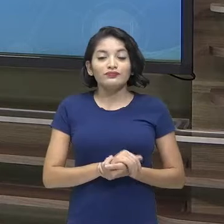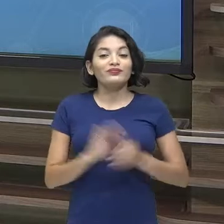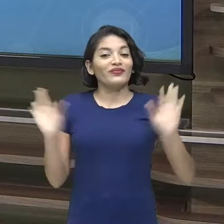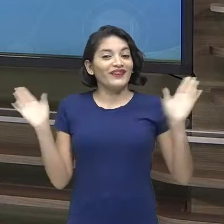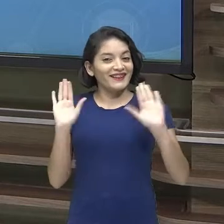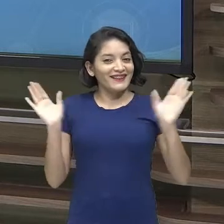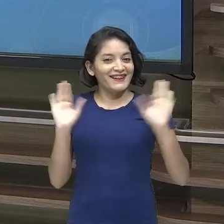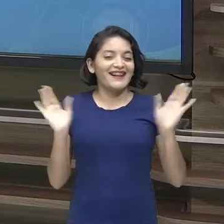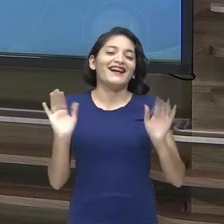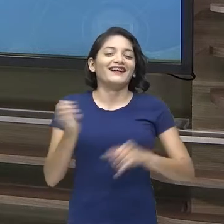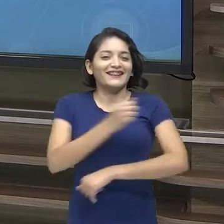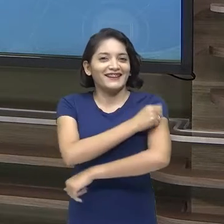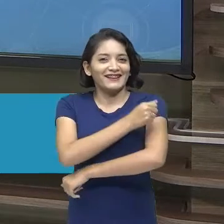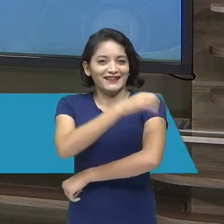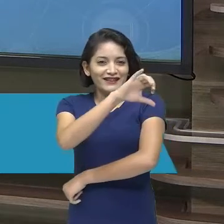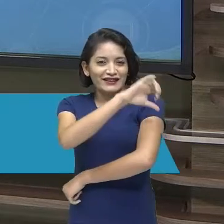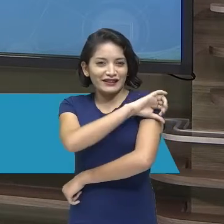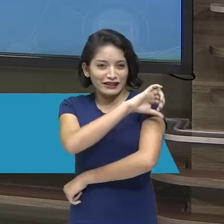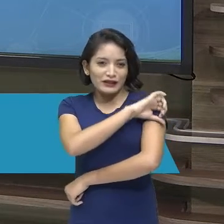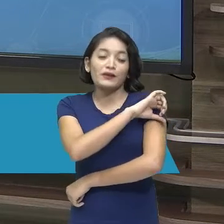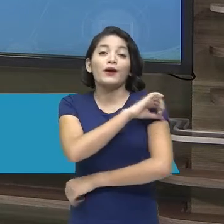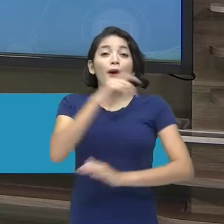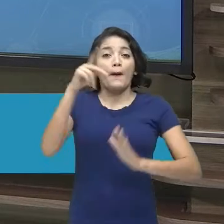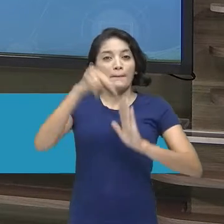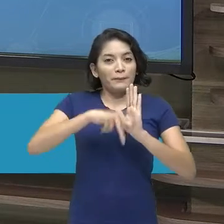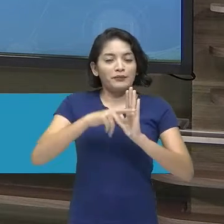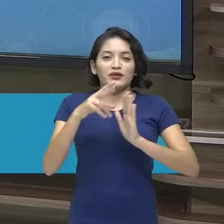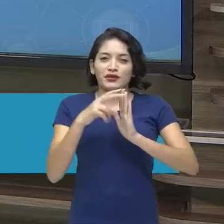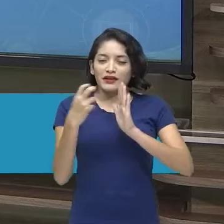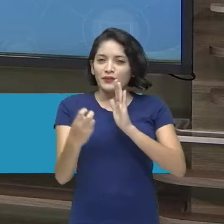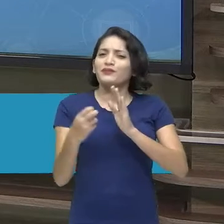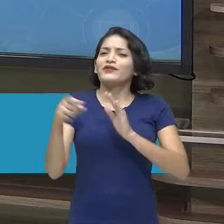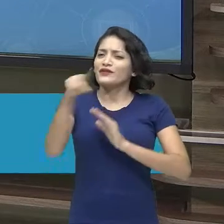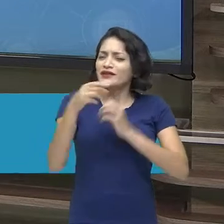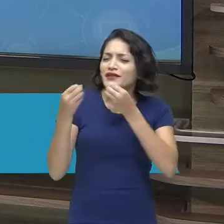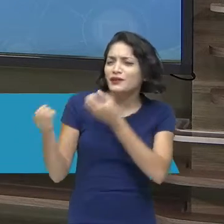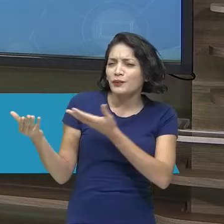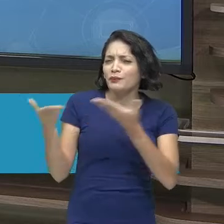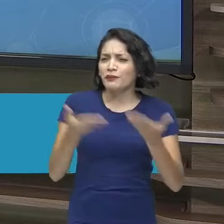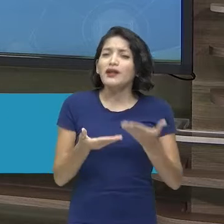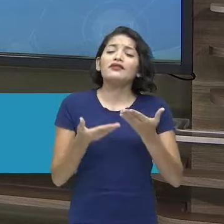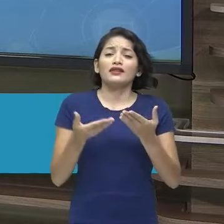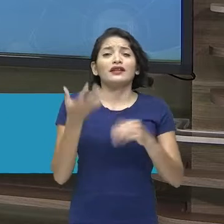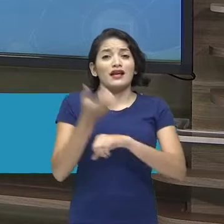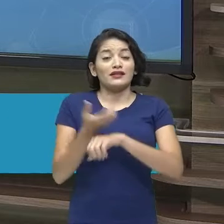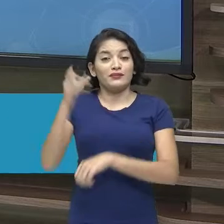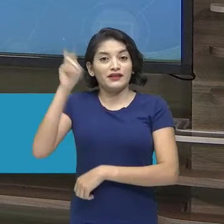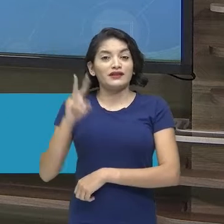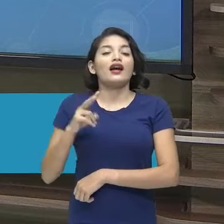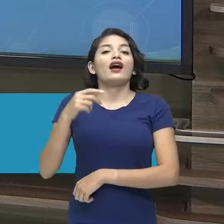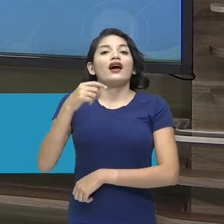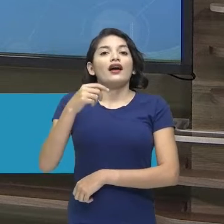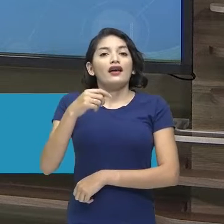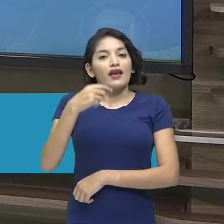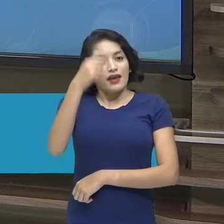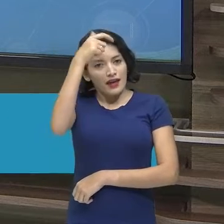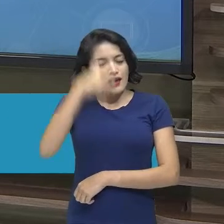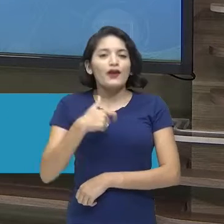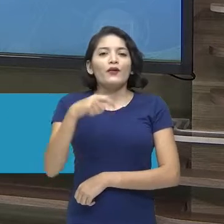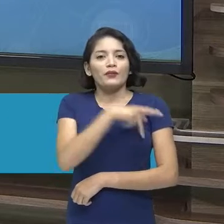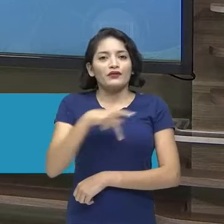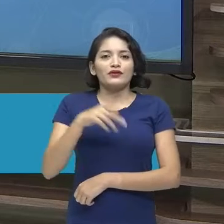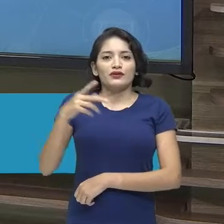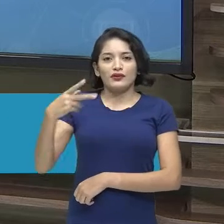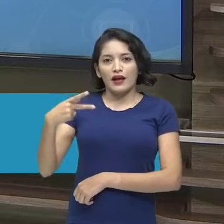Olá, queridos alunos do 9º ano do nosso projeto do Aula em Casa, bem-vindos a mais uma aula de História. Eu sou a professora Pet Ribeiro, que vou estar aqui com